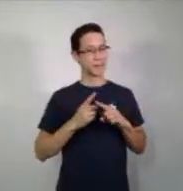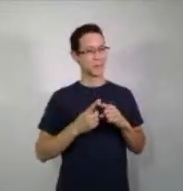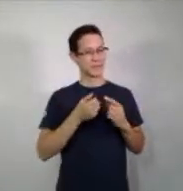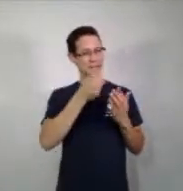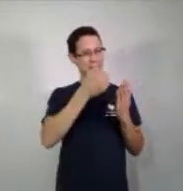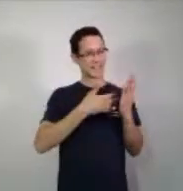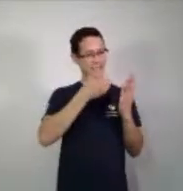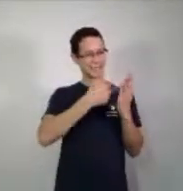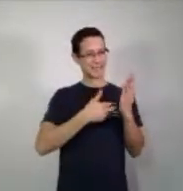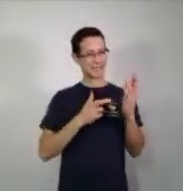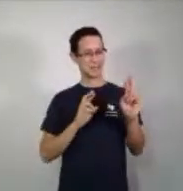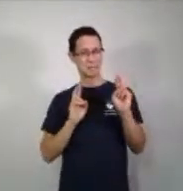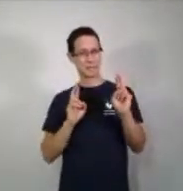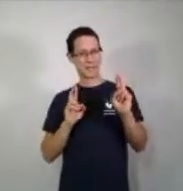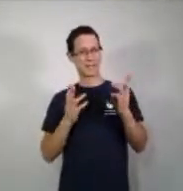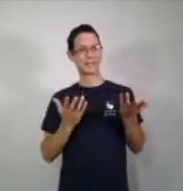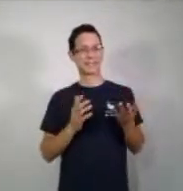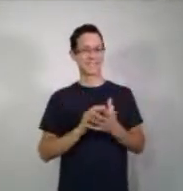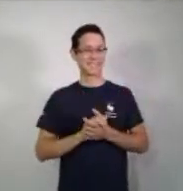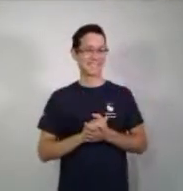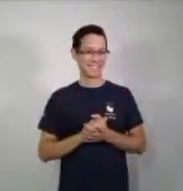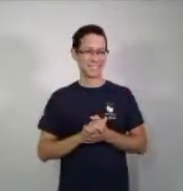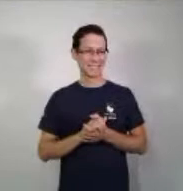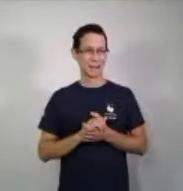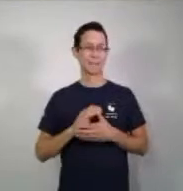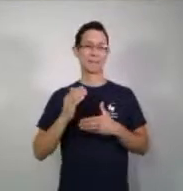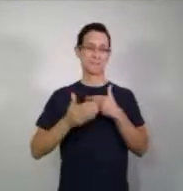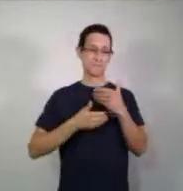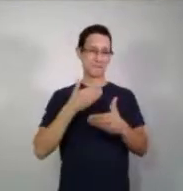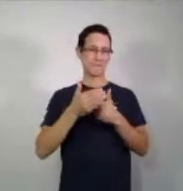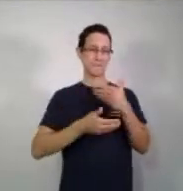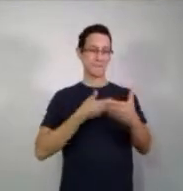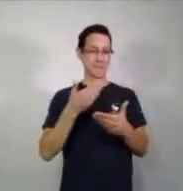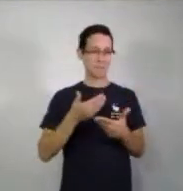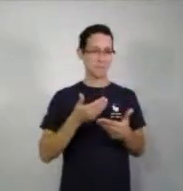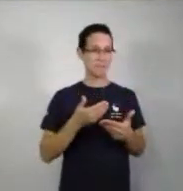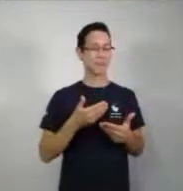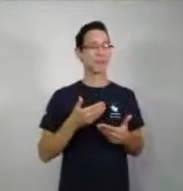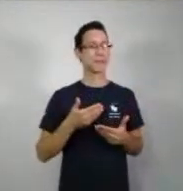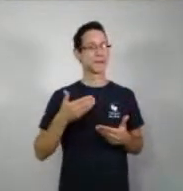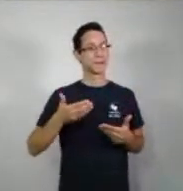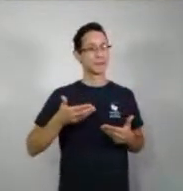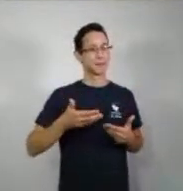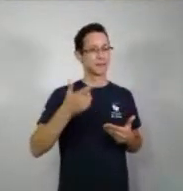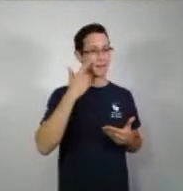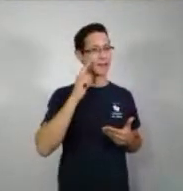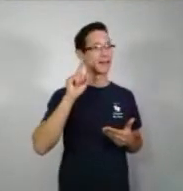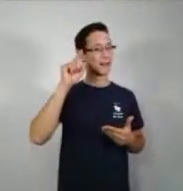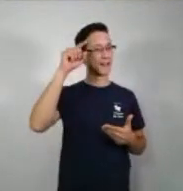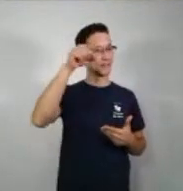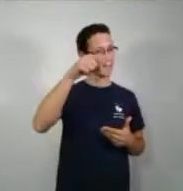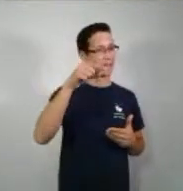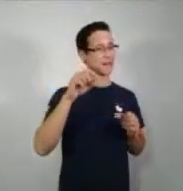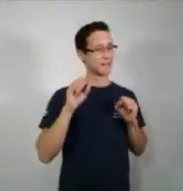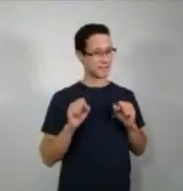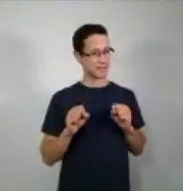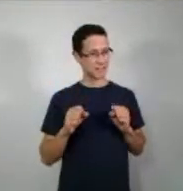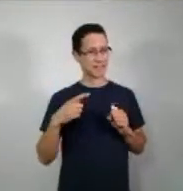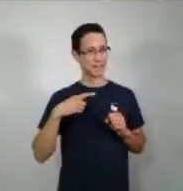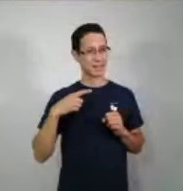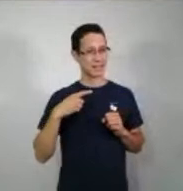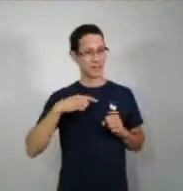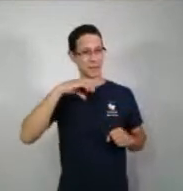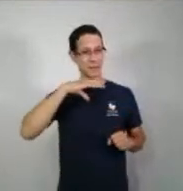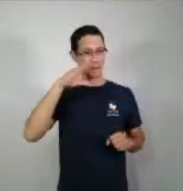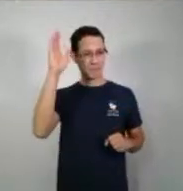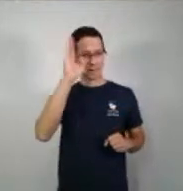esperança. E aí, de repente, né, a narrativa corre um pouco e diz, não, lá na frente, quando ele estava no Brasil, ele lembrou